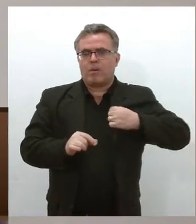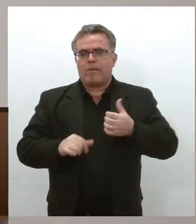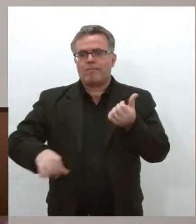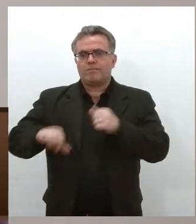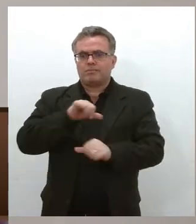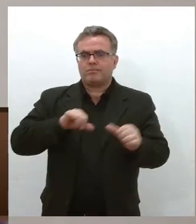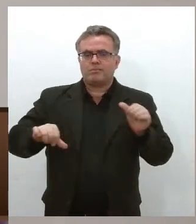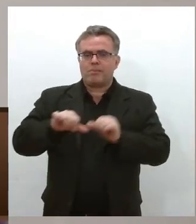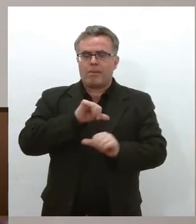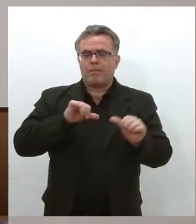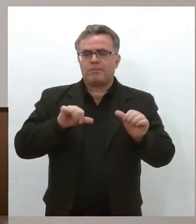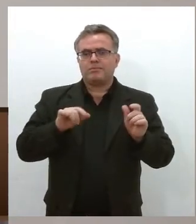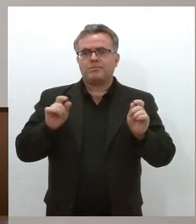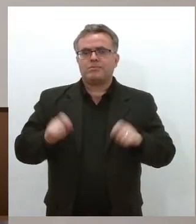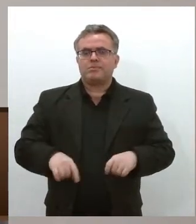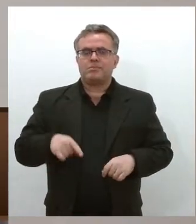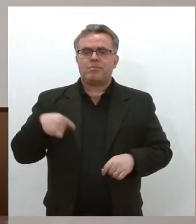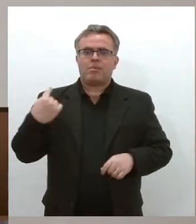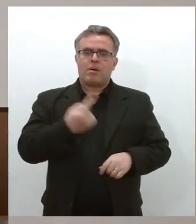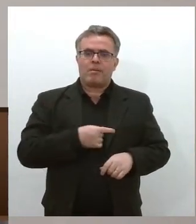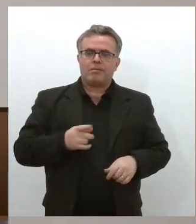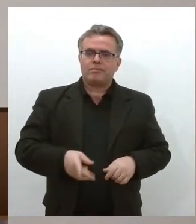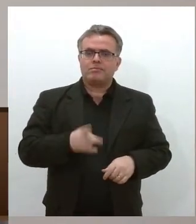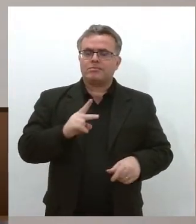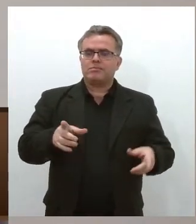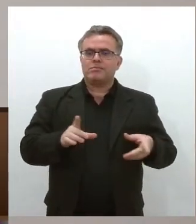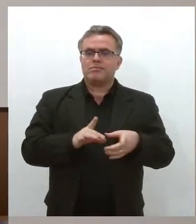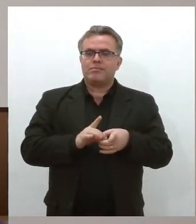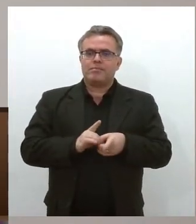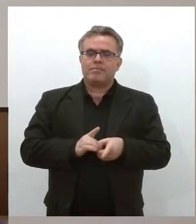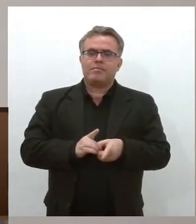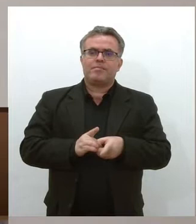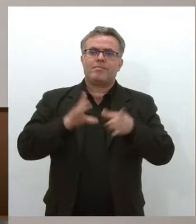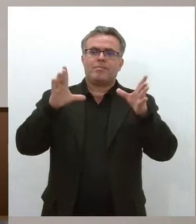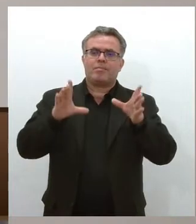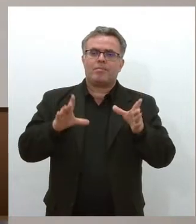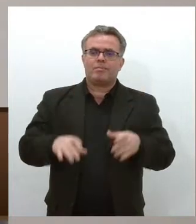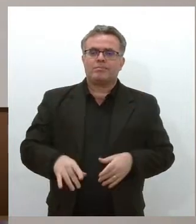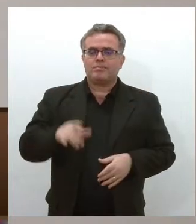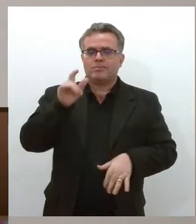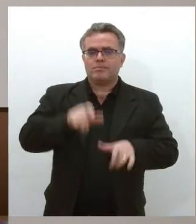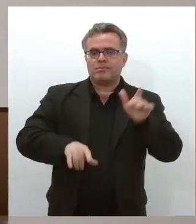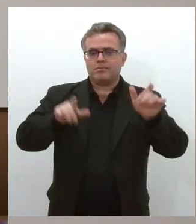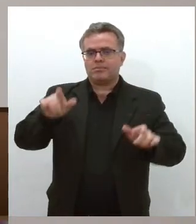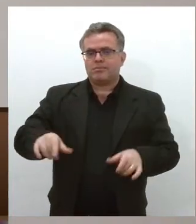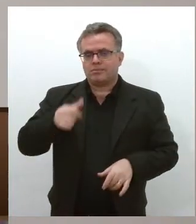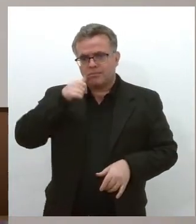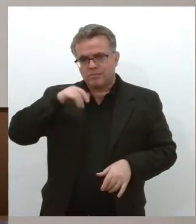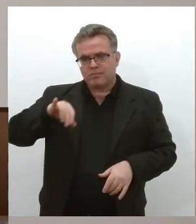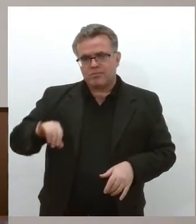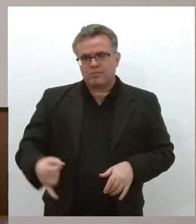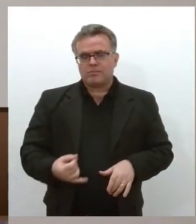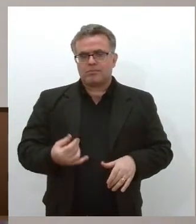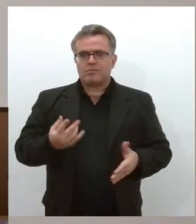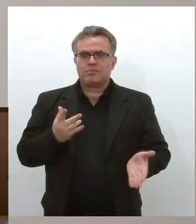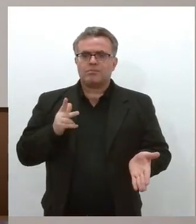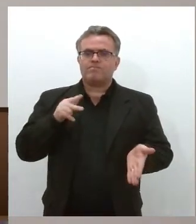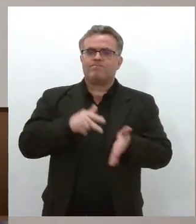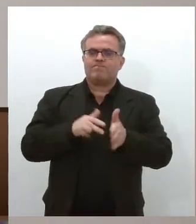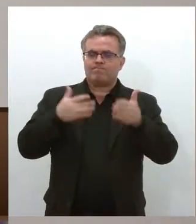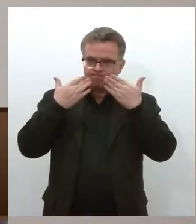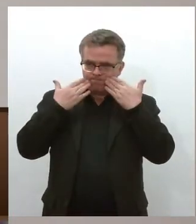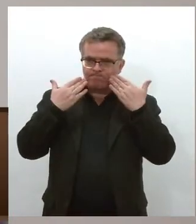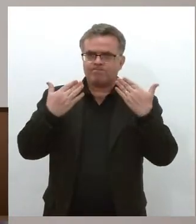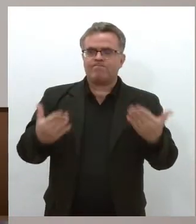em uma democracia, mas que quando a mulher aproveita esse espaço, aproveita esse poder, essa autonomia de estar